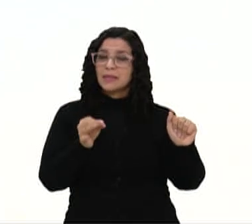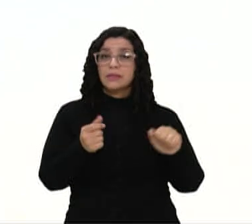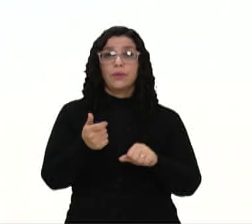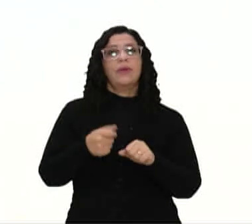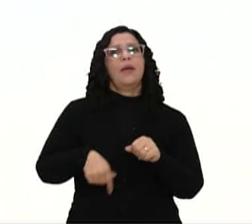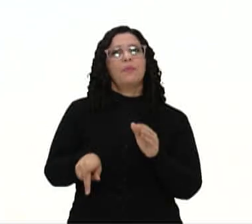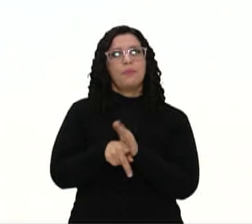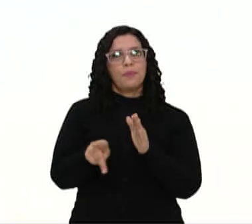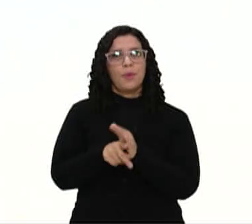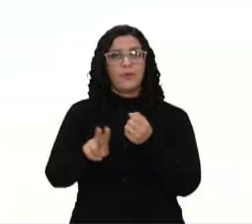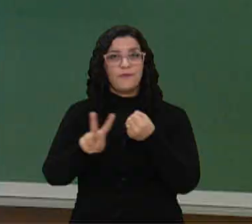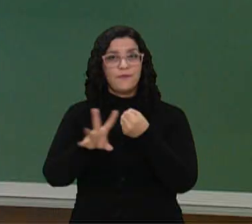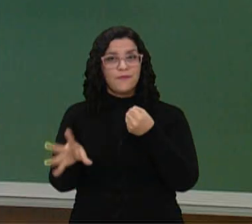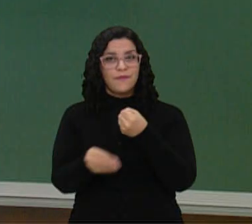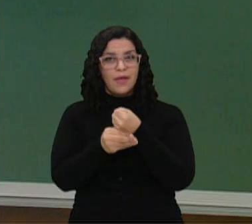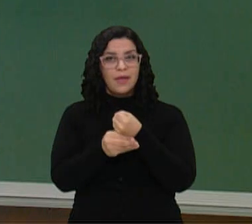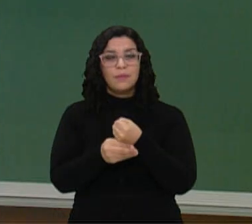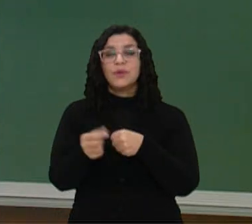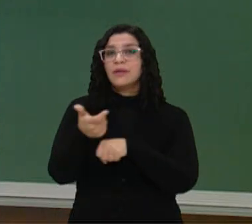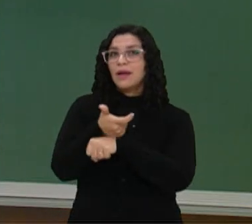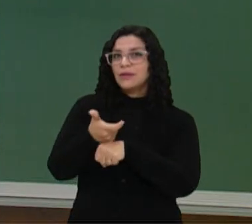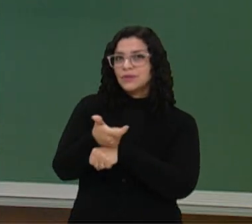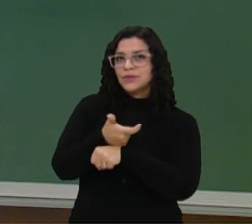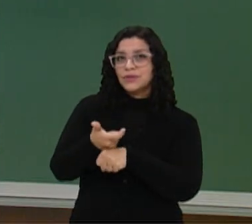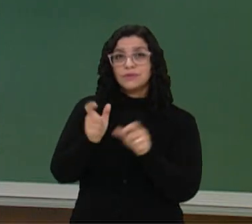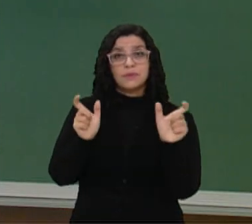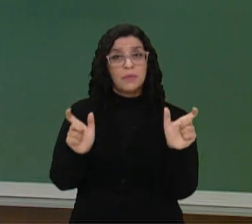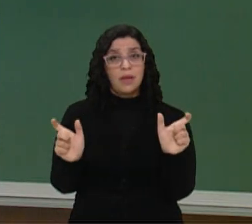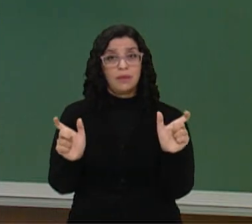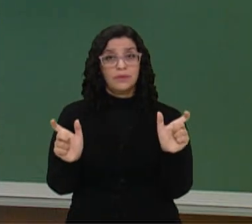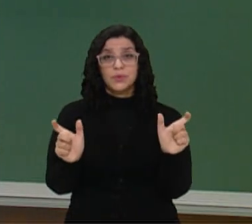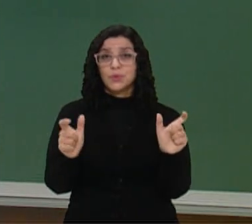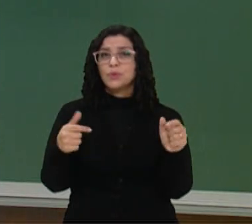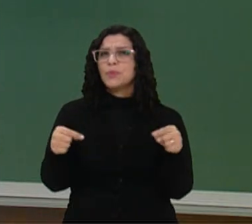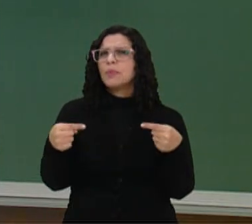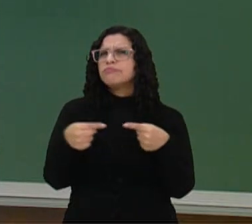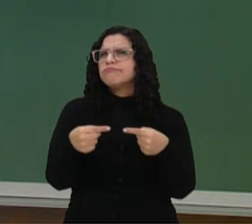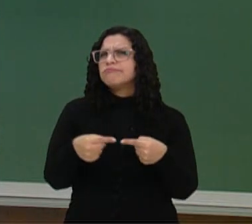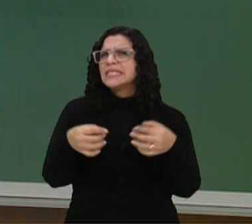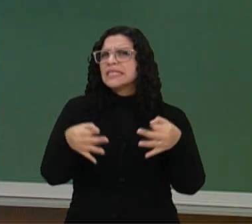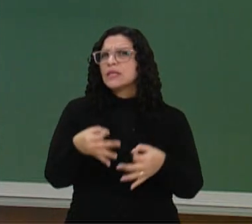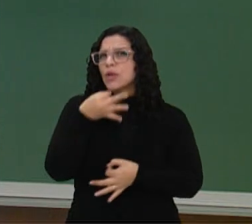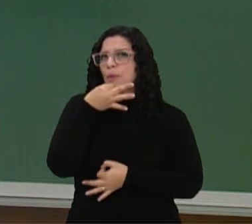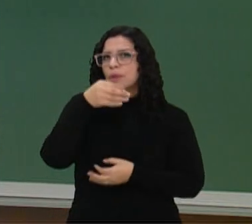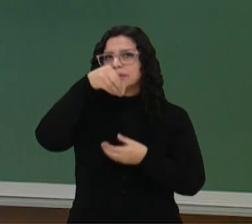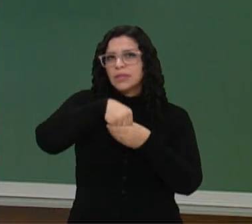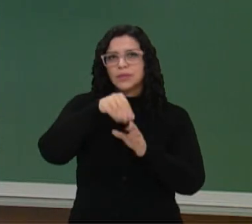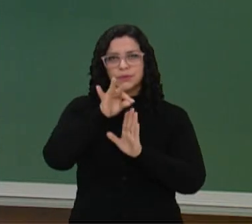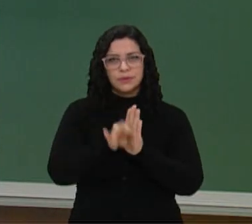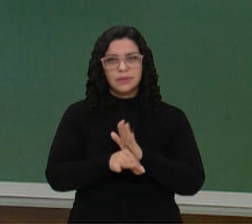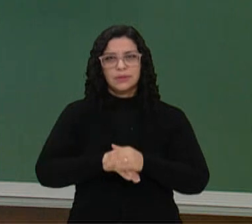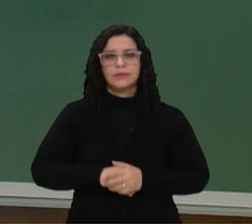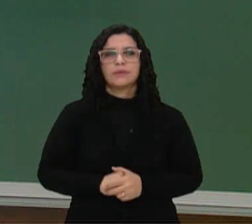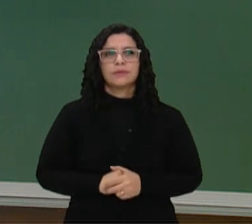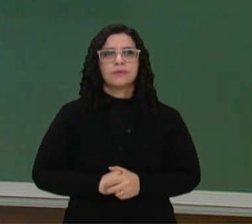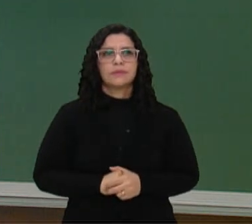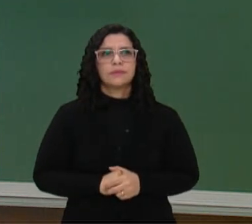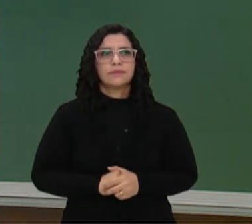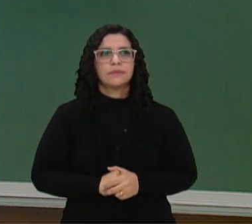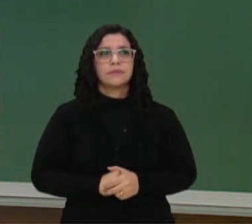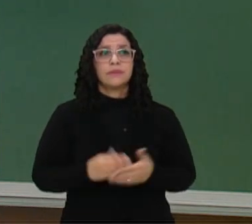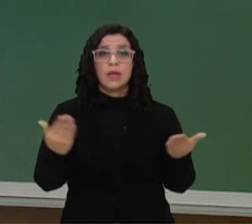e adjetivo. Temos aí palavras que corroboram muito na argumentação do conteúdo da